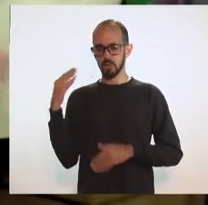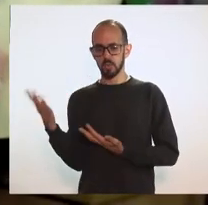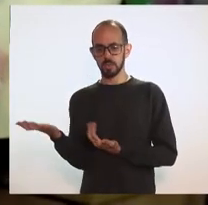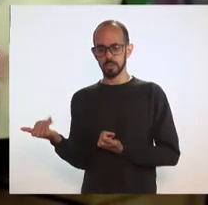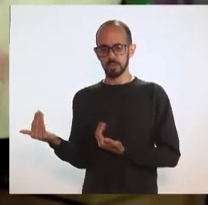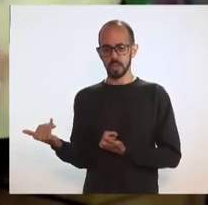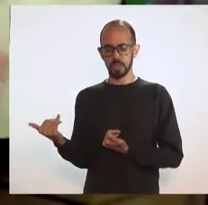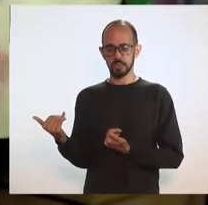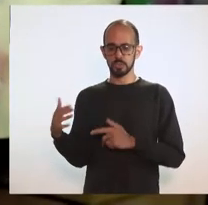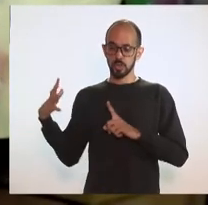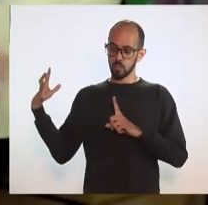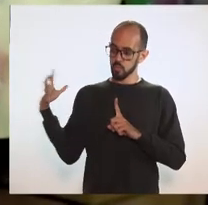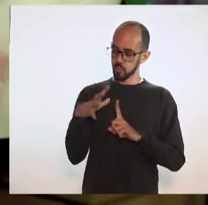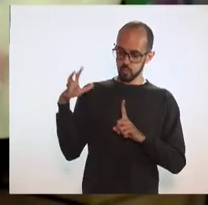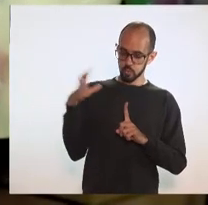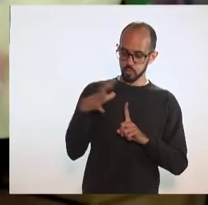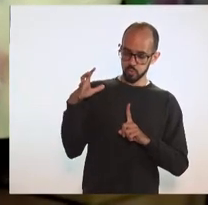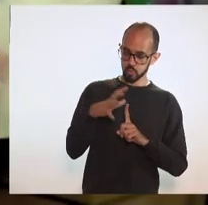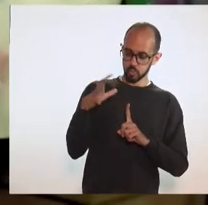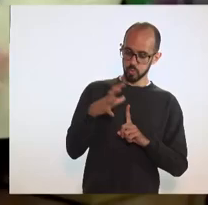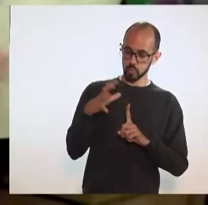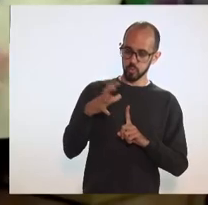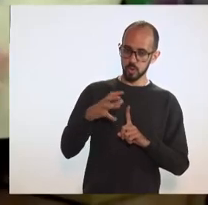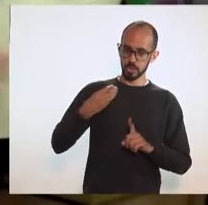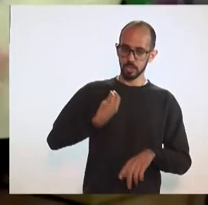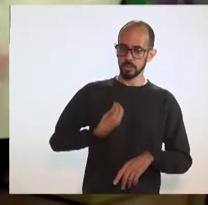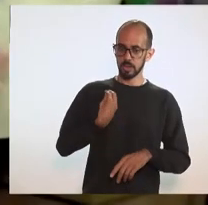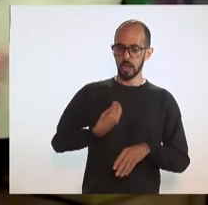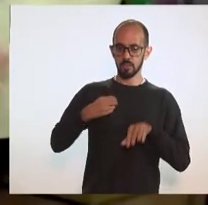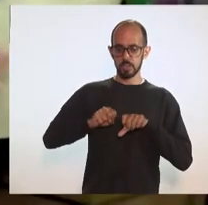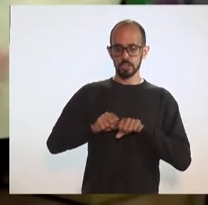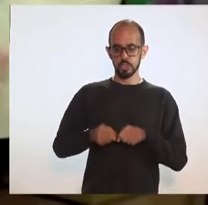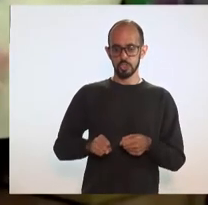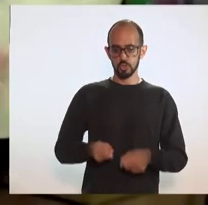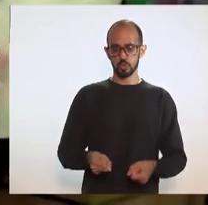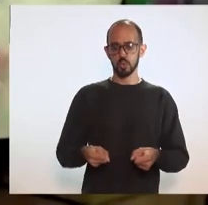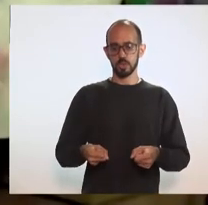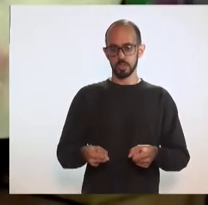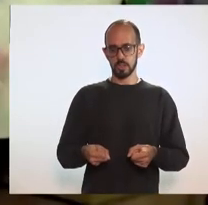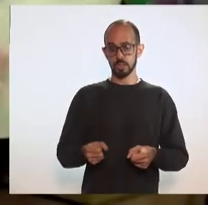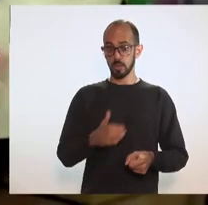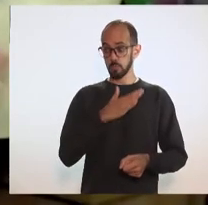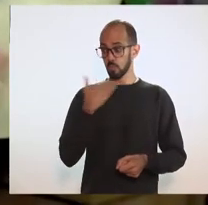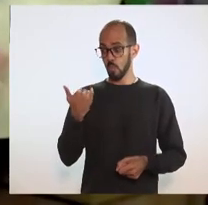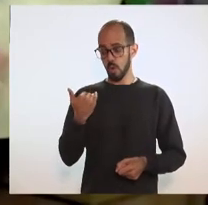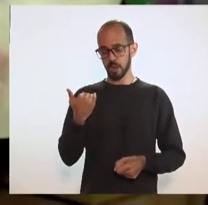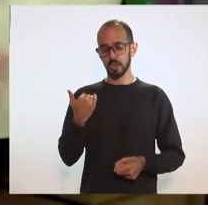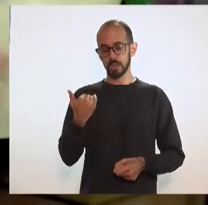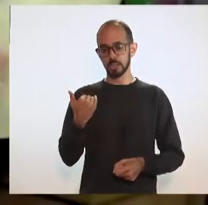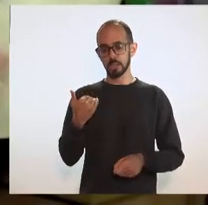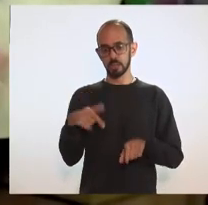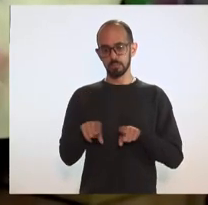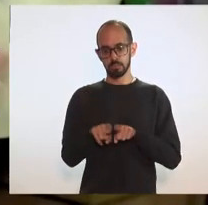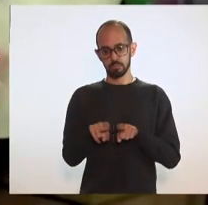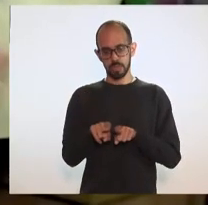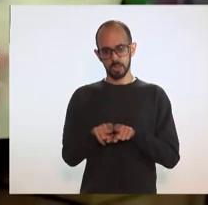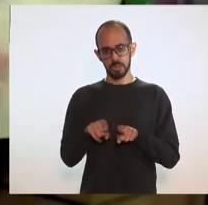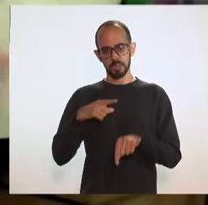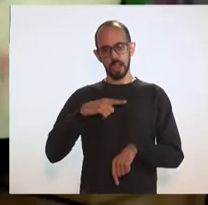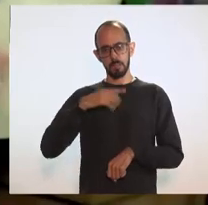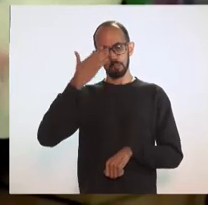expostas estão tendo as suas vidas destruídas sem fadas já é comprovado